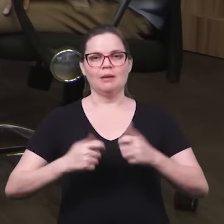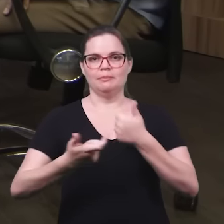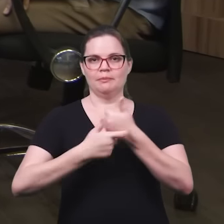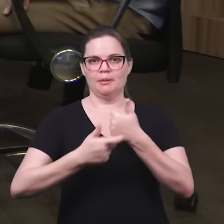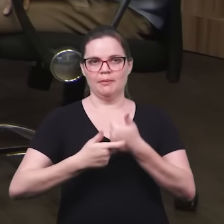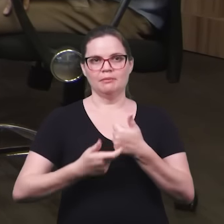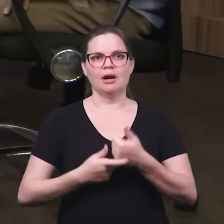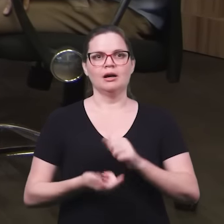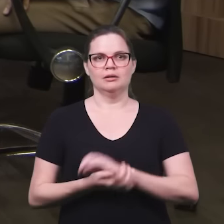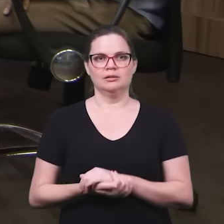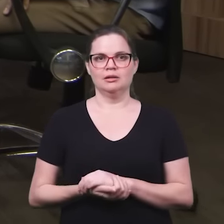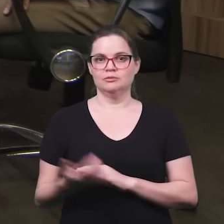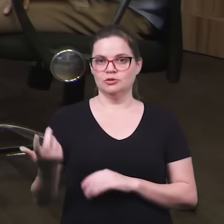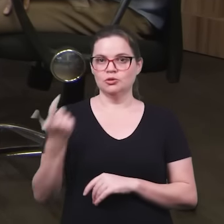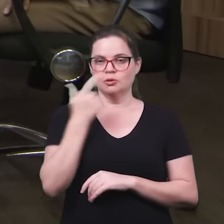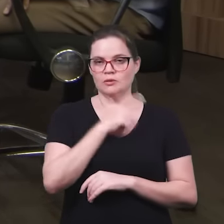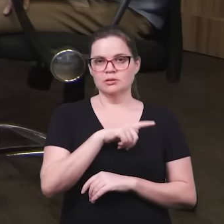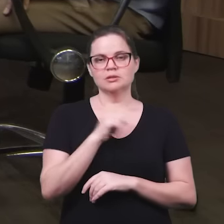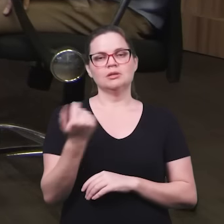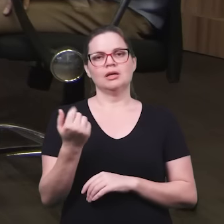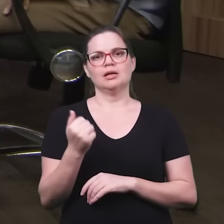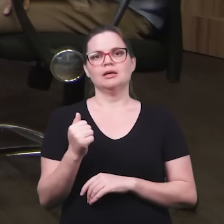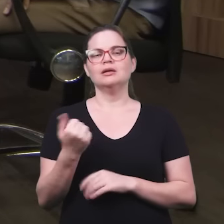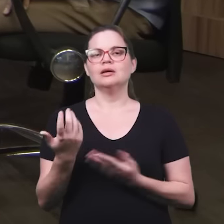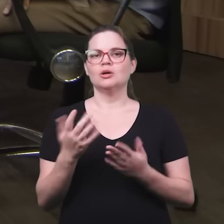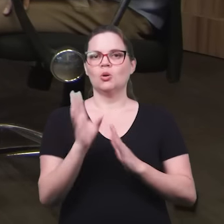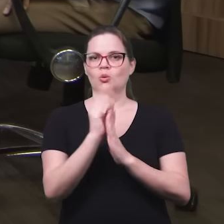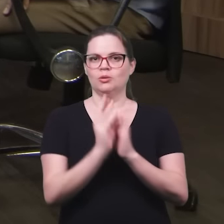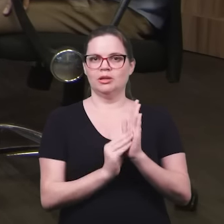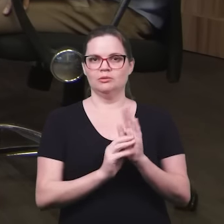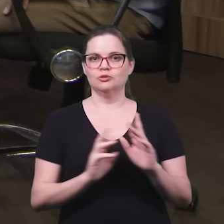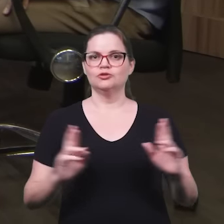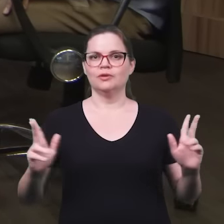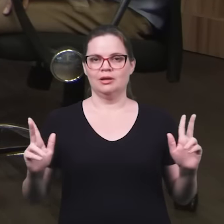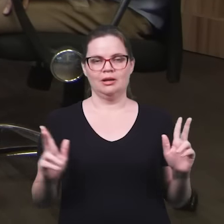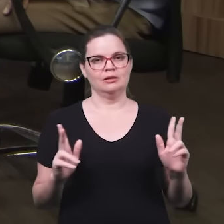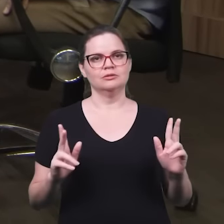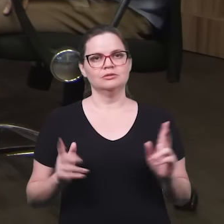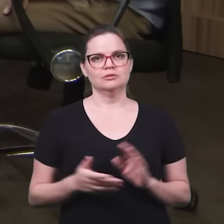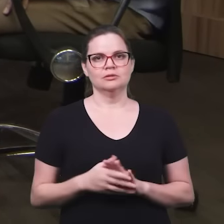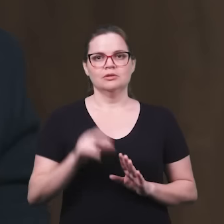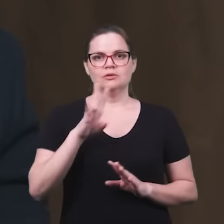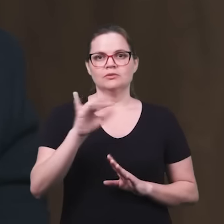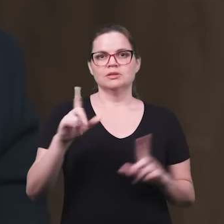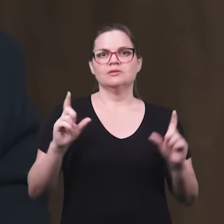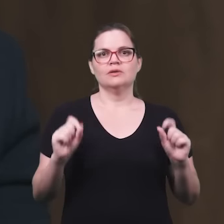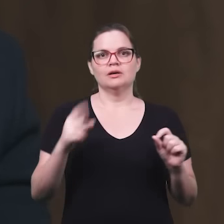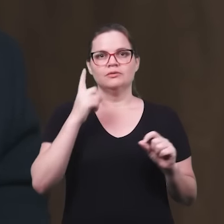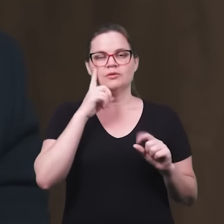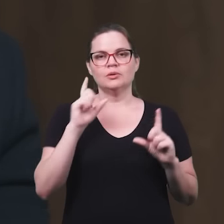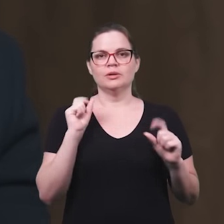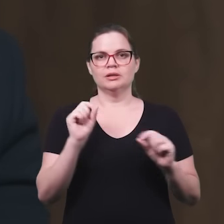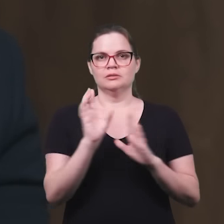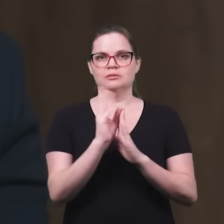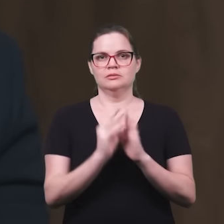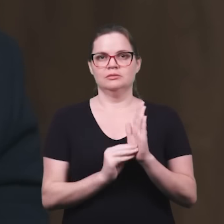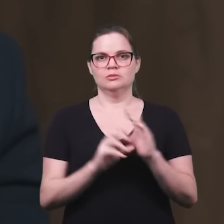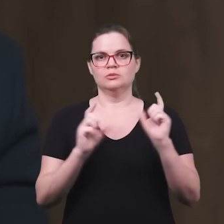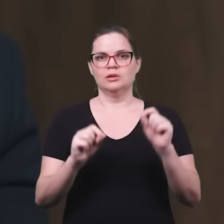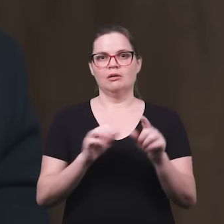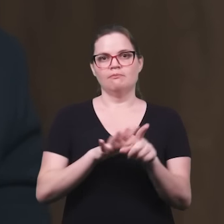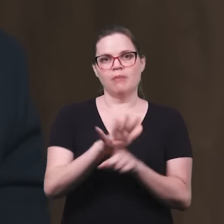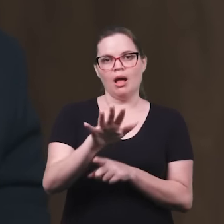gente chama de furar a base, ou atingir conteúdos fora da sua base, você vai geralmente apelar para conteúdos que a gente chama